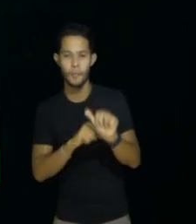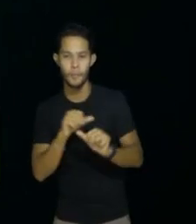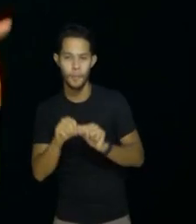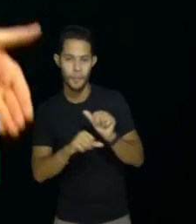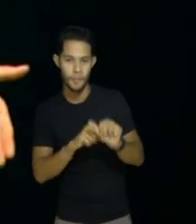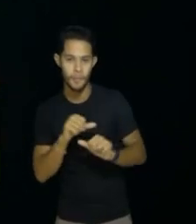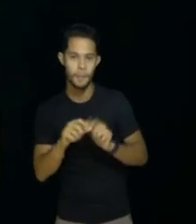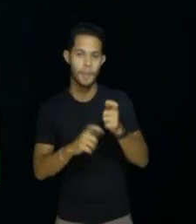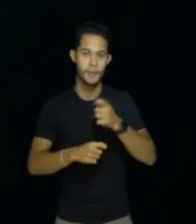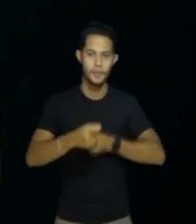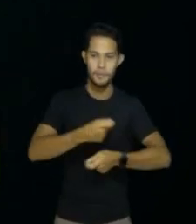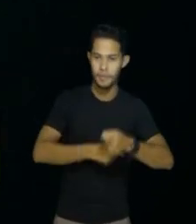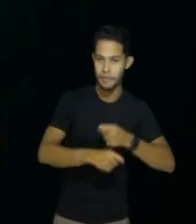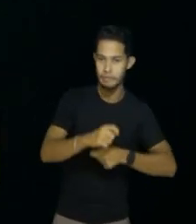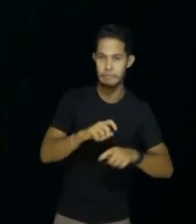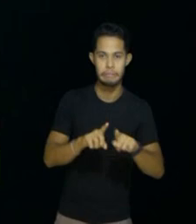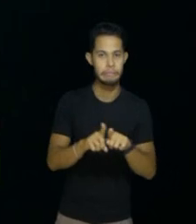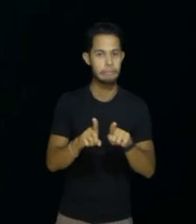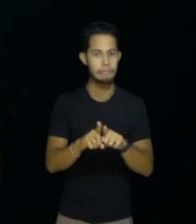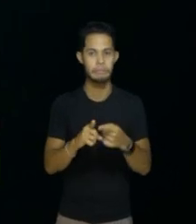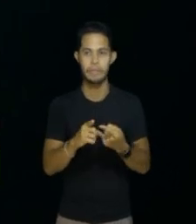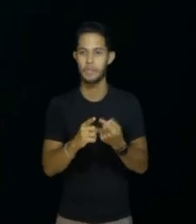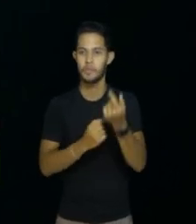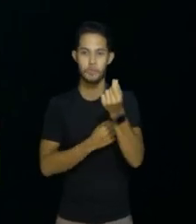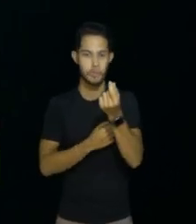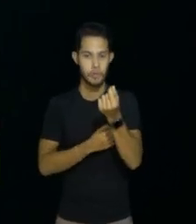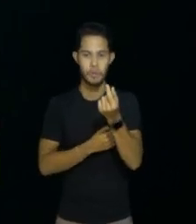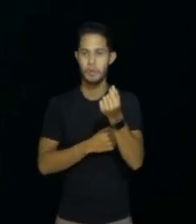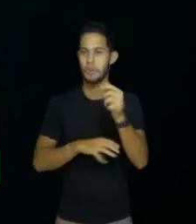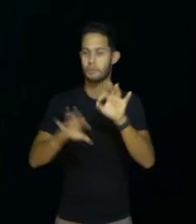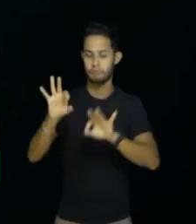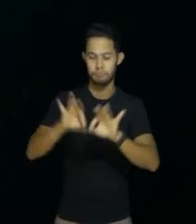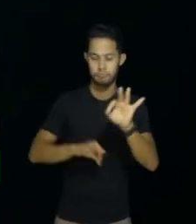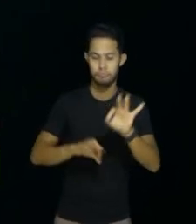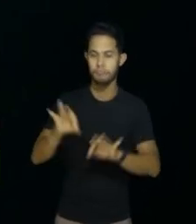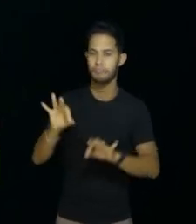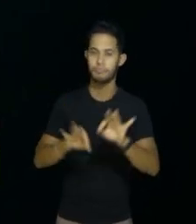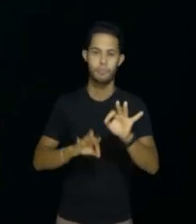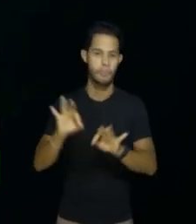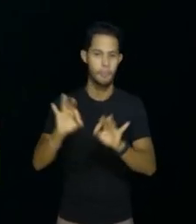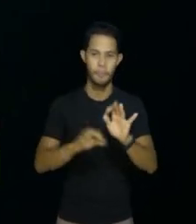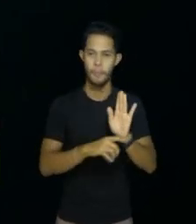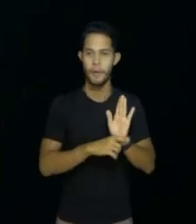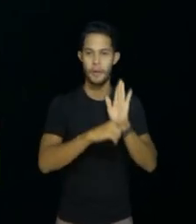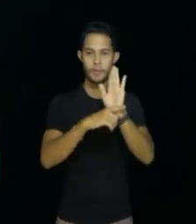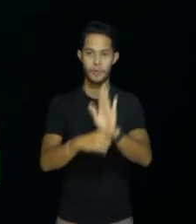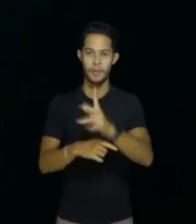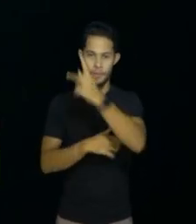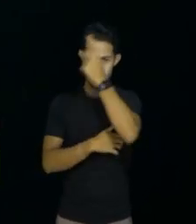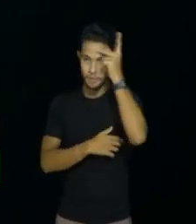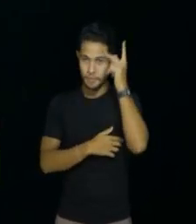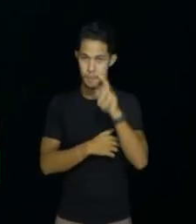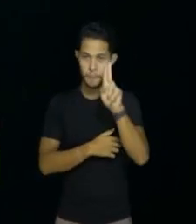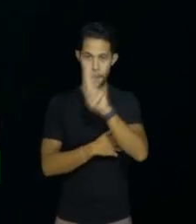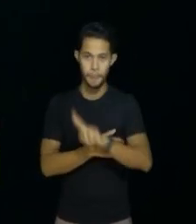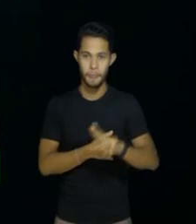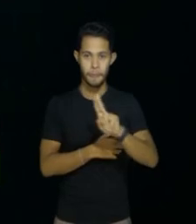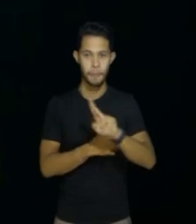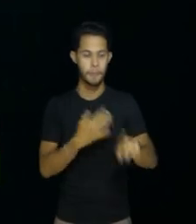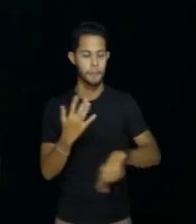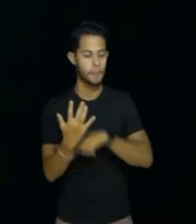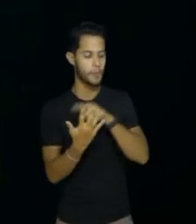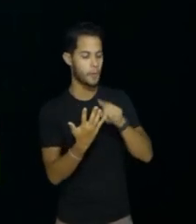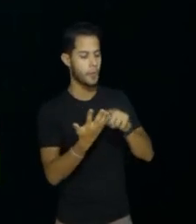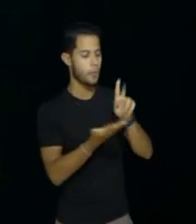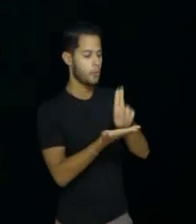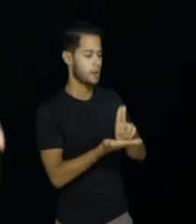medidas tributárias importantes em defesa do contribuinte e do consumidor, tanto quanto a universidade gratuita. Portanto, são razões que me fazem